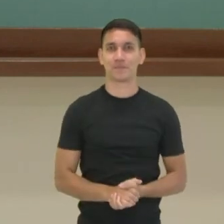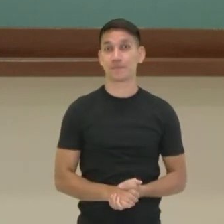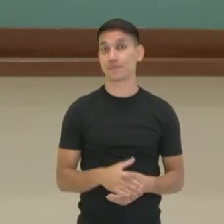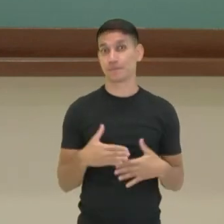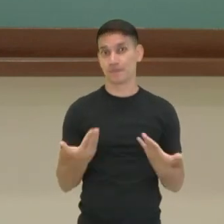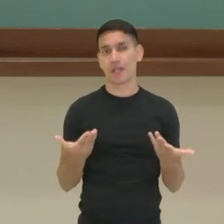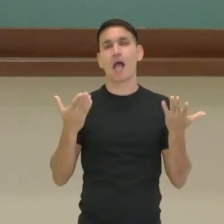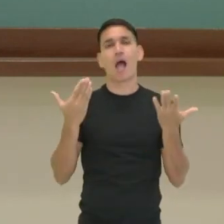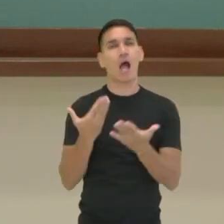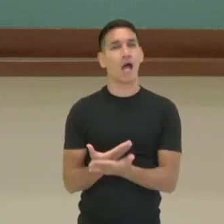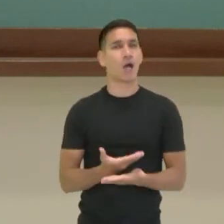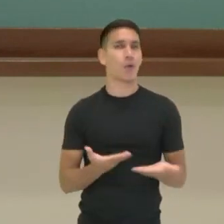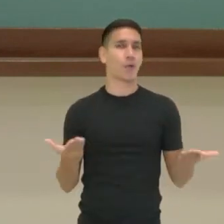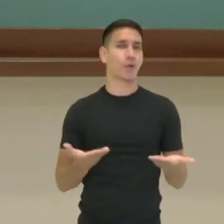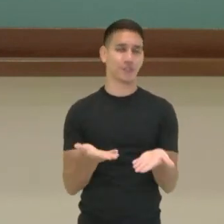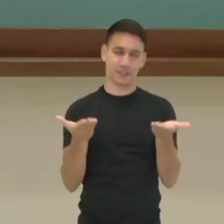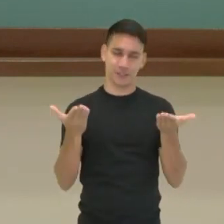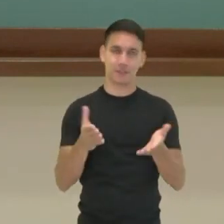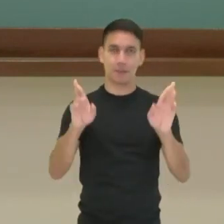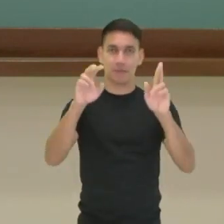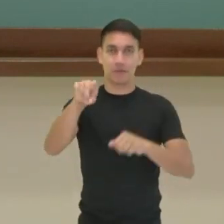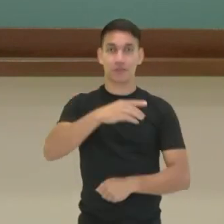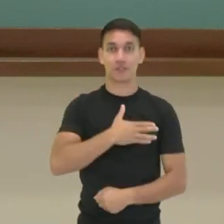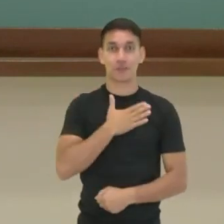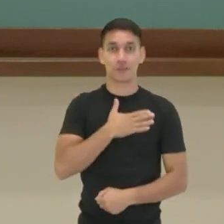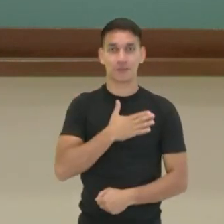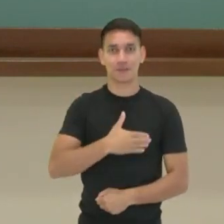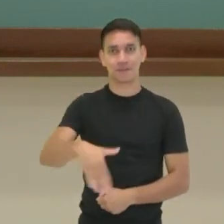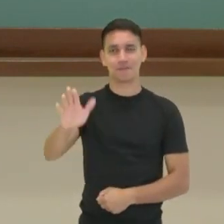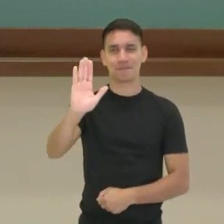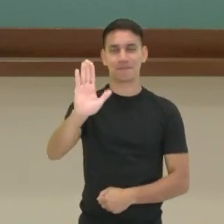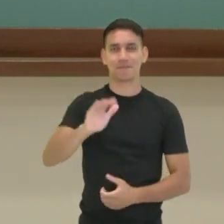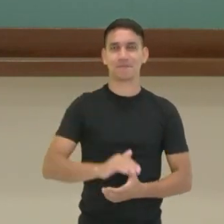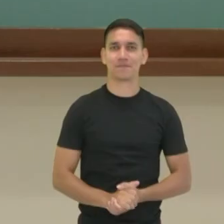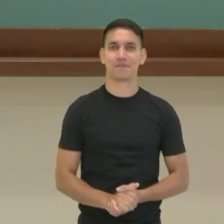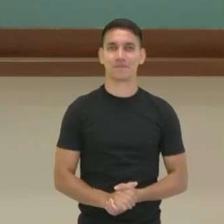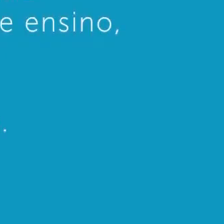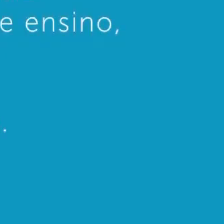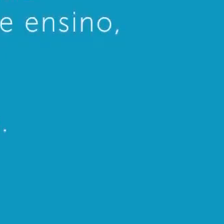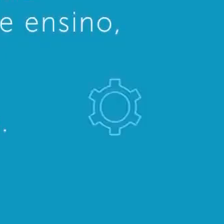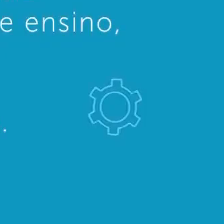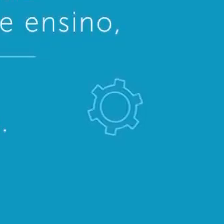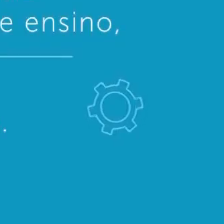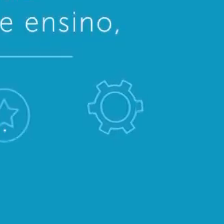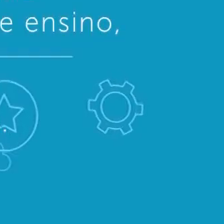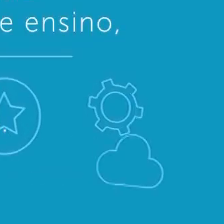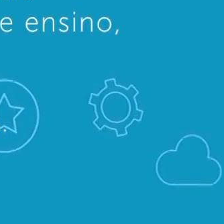gente tinha para a aula de hoje era isso. Espero que vocês tenham gostado e até a próxima.